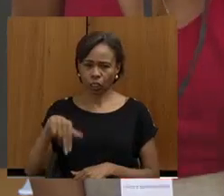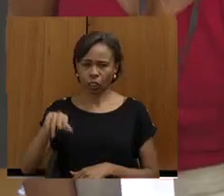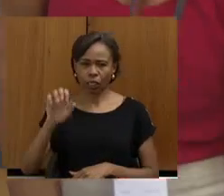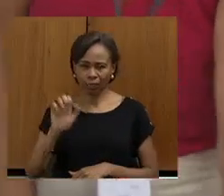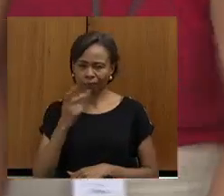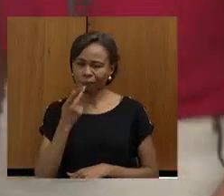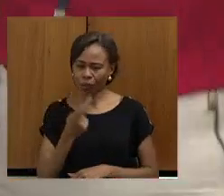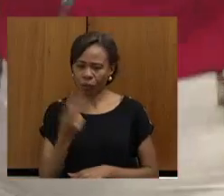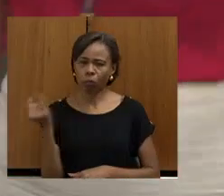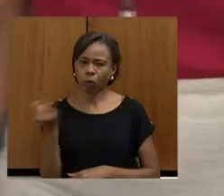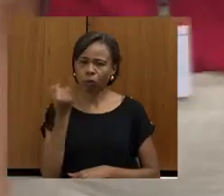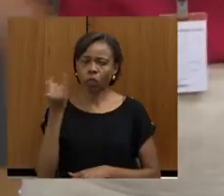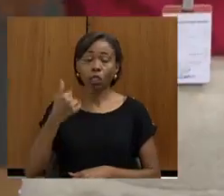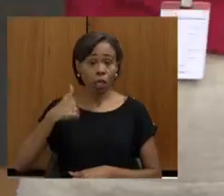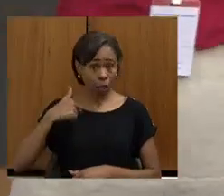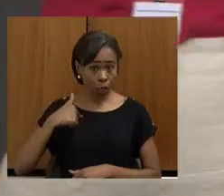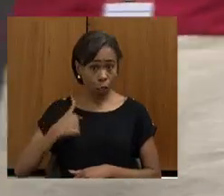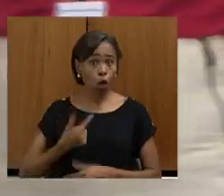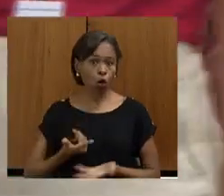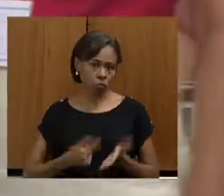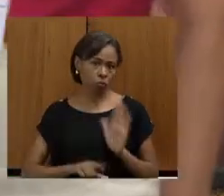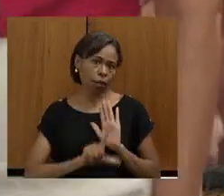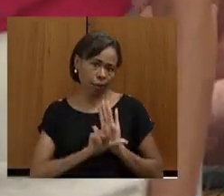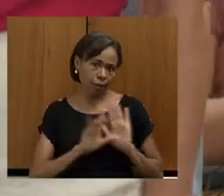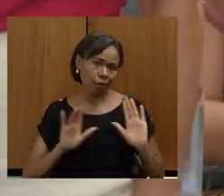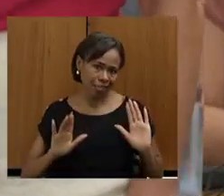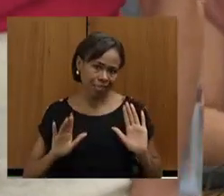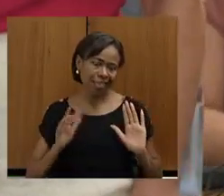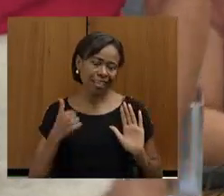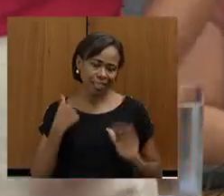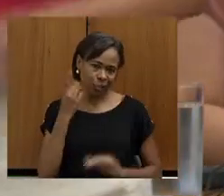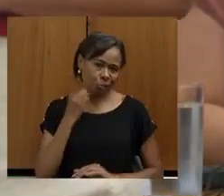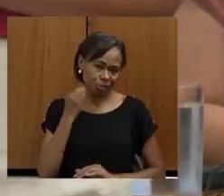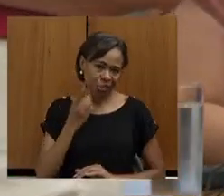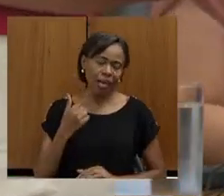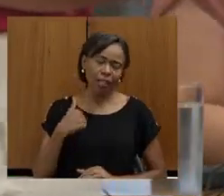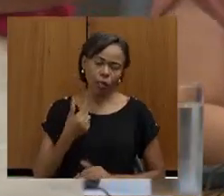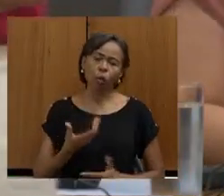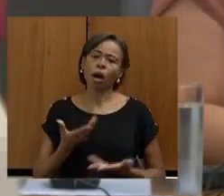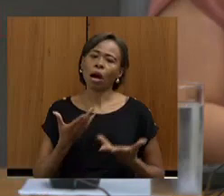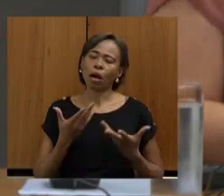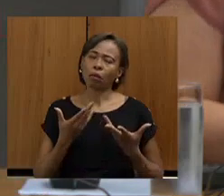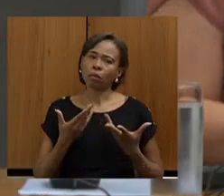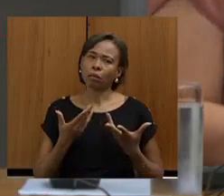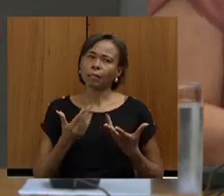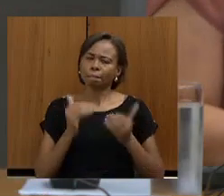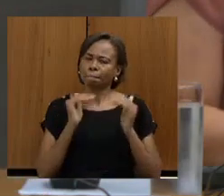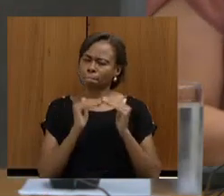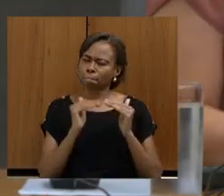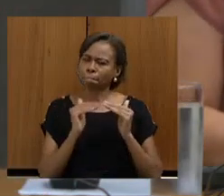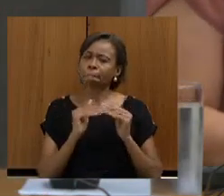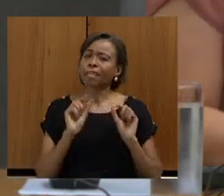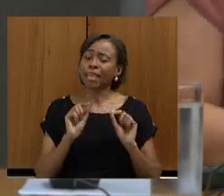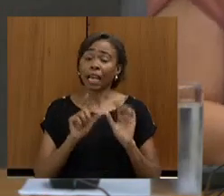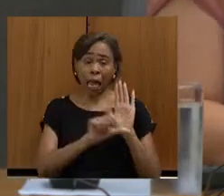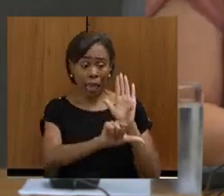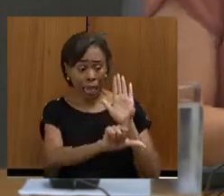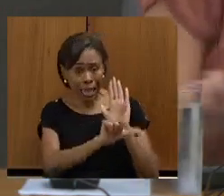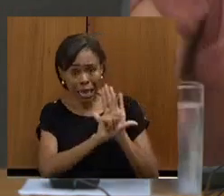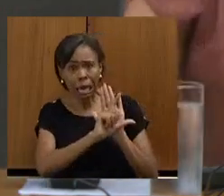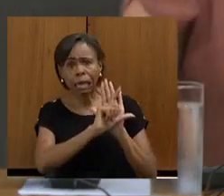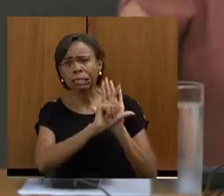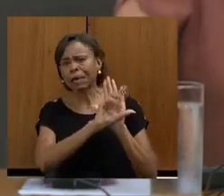muito importante. Eu, como legislador, eu primo muito por isso. Nós já temos uma legislação muito vasta e uma